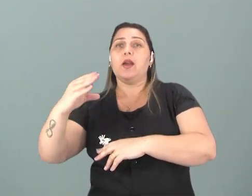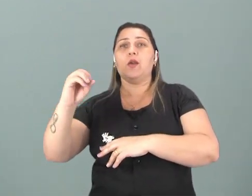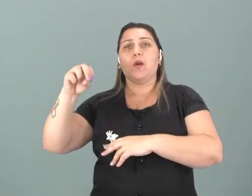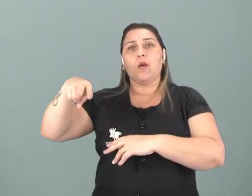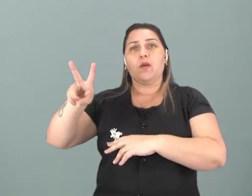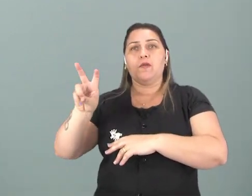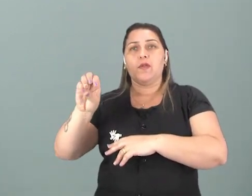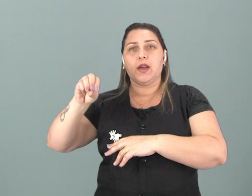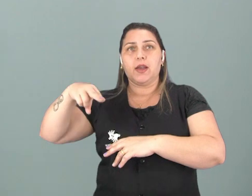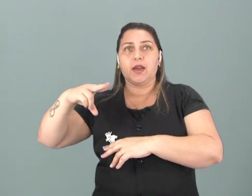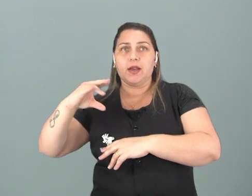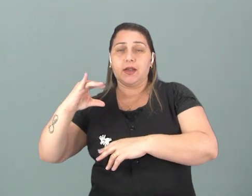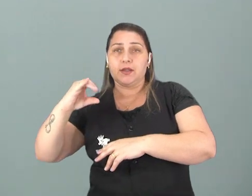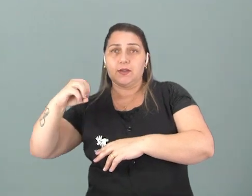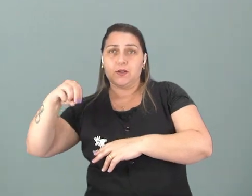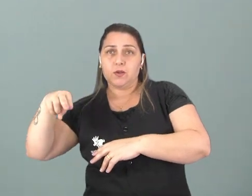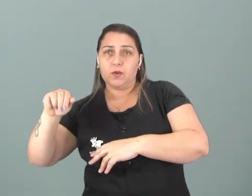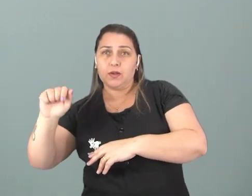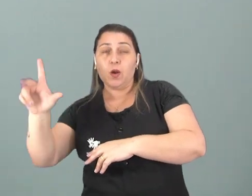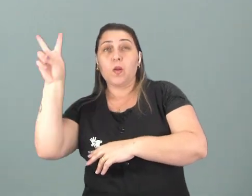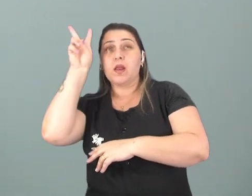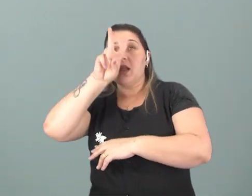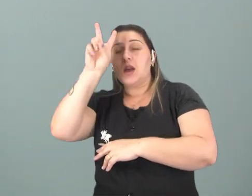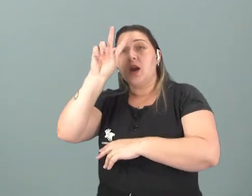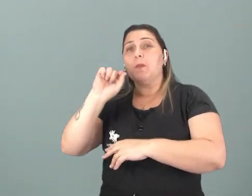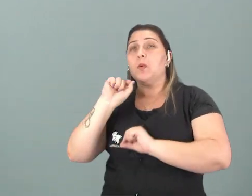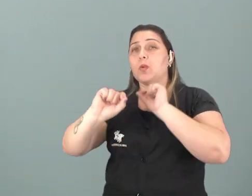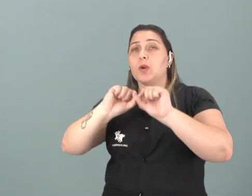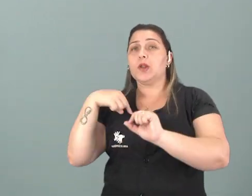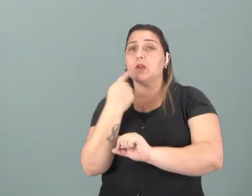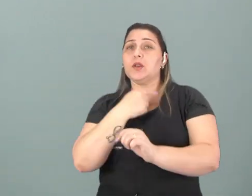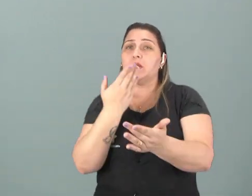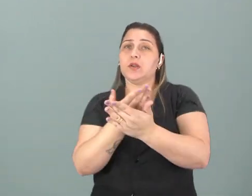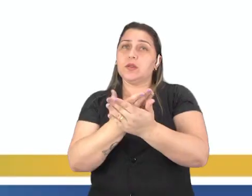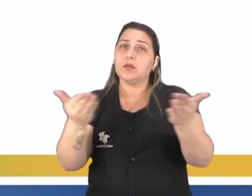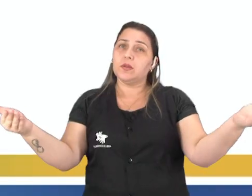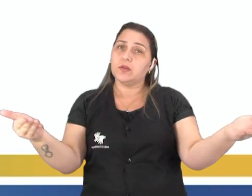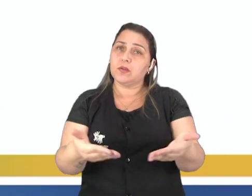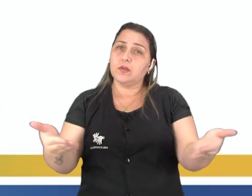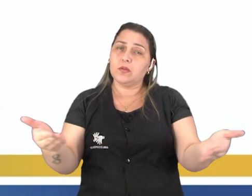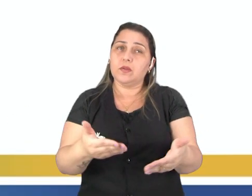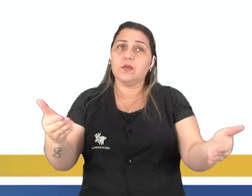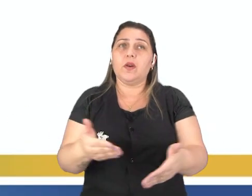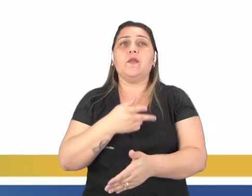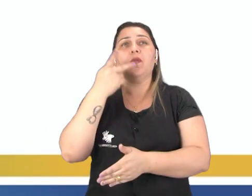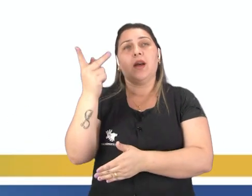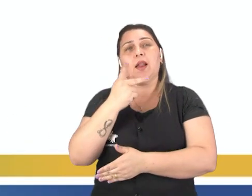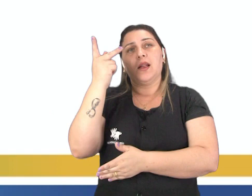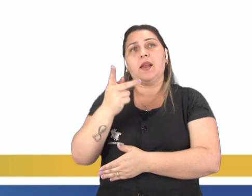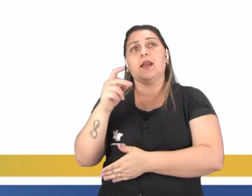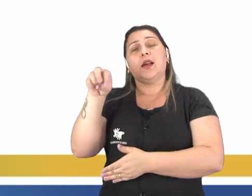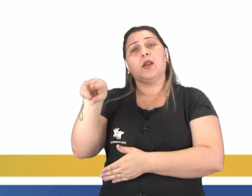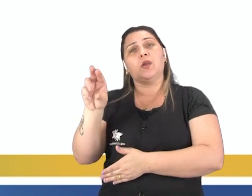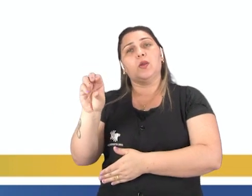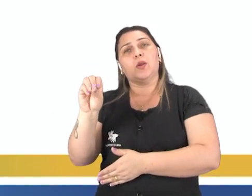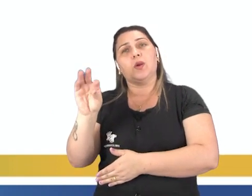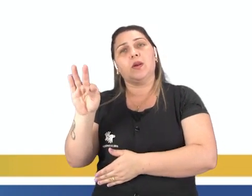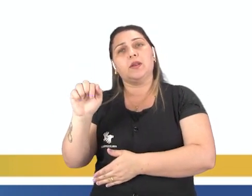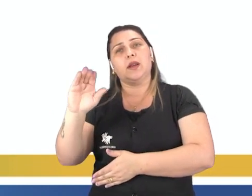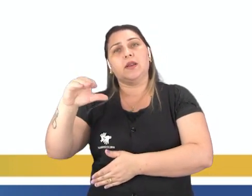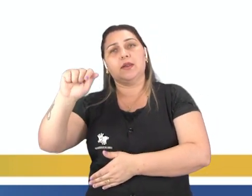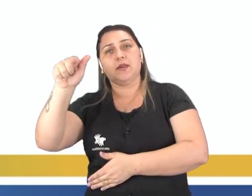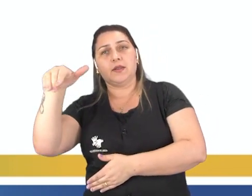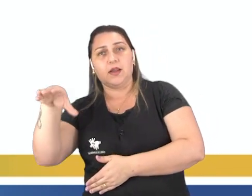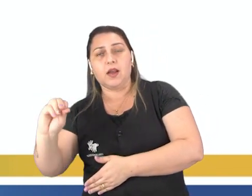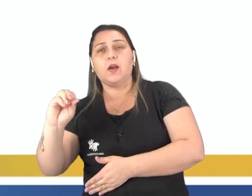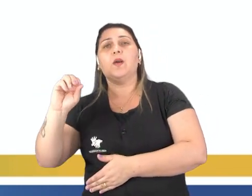Então, vamos lá. Relembrando o que nós estudamos hoje, falamos sobre a notação tradicional